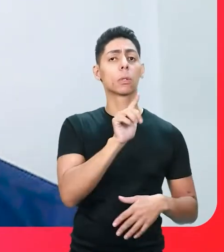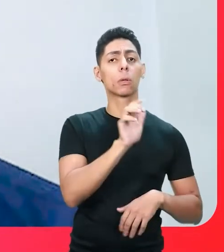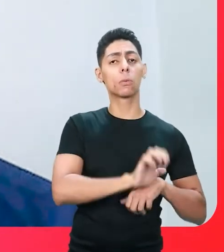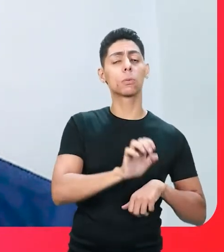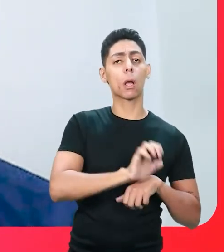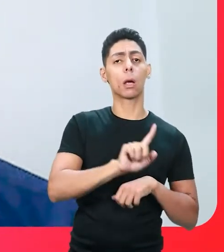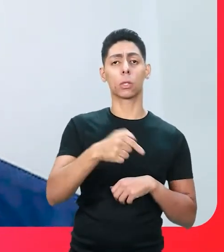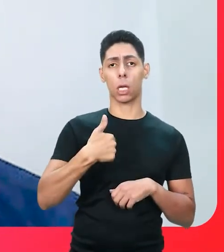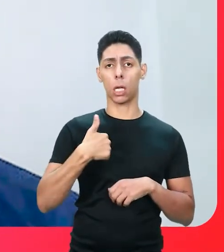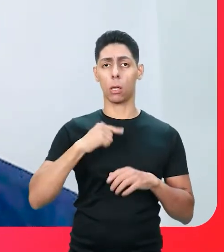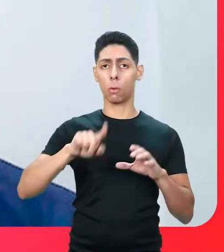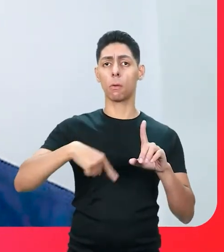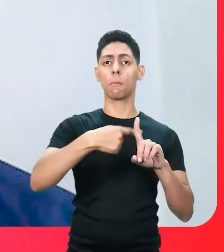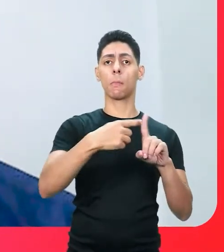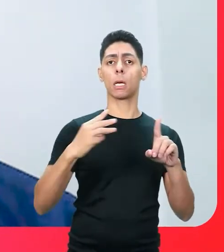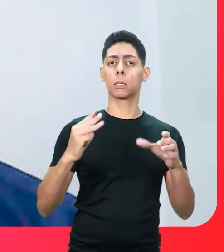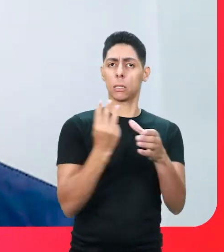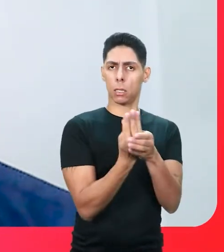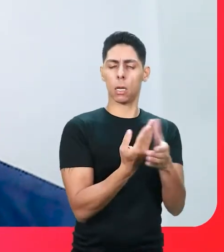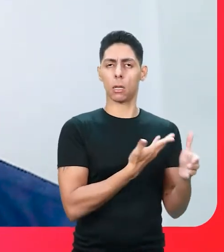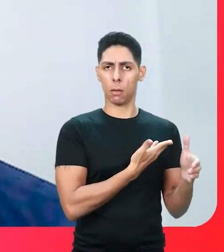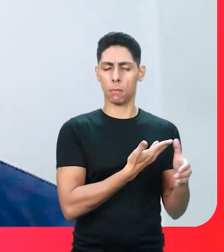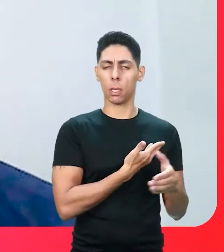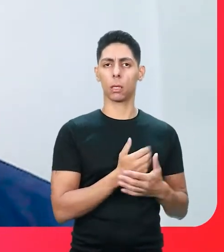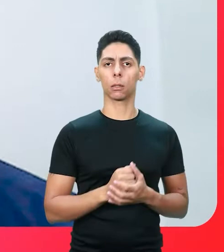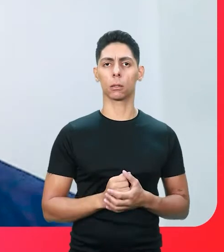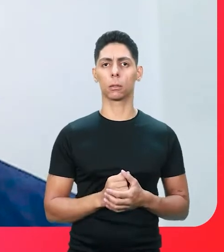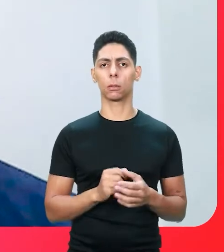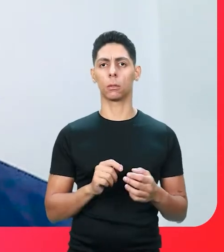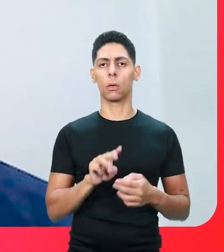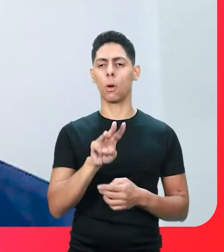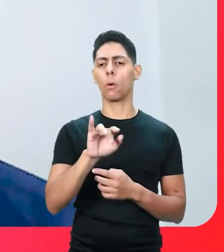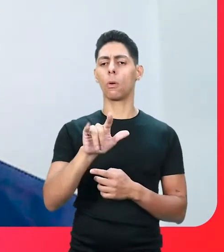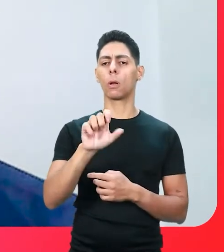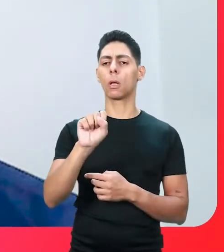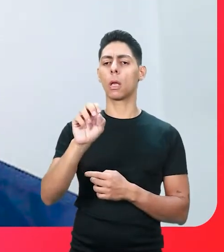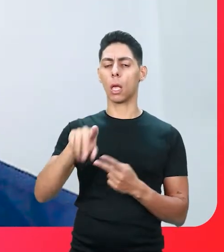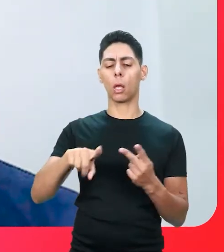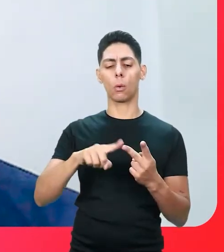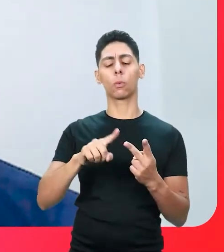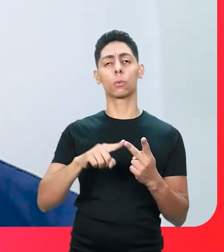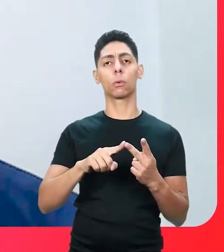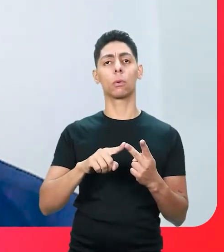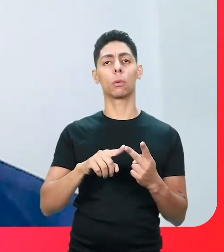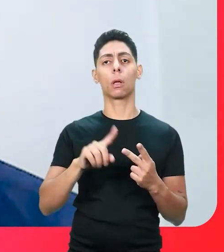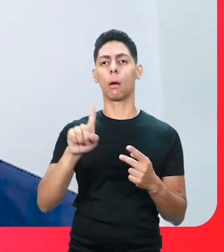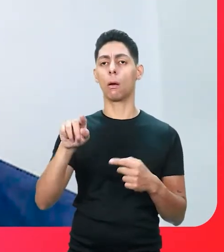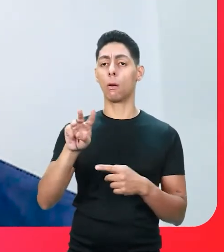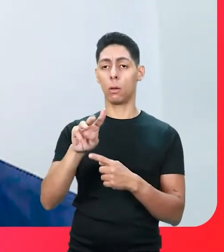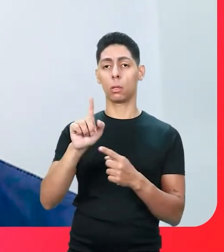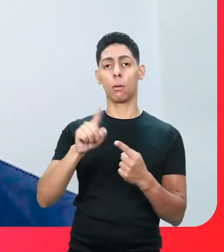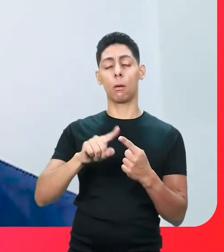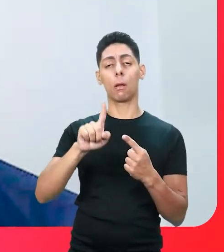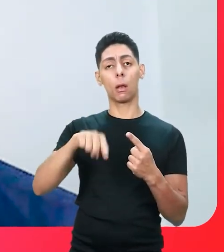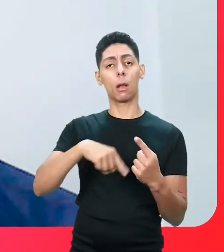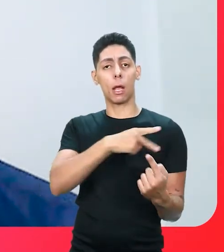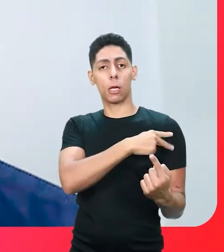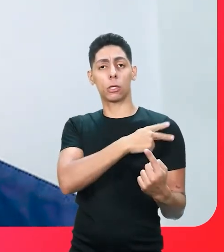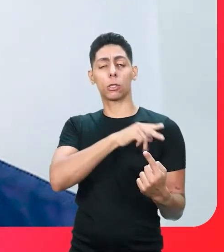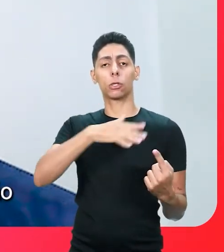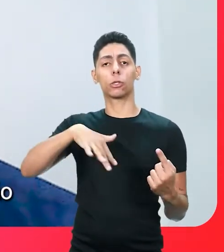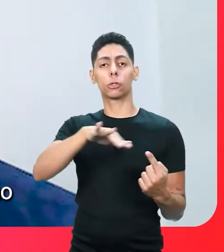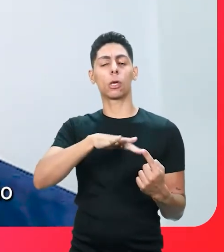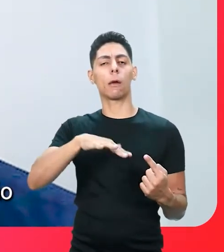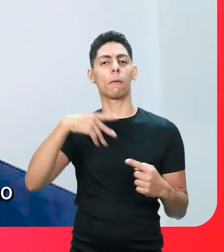e mais 3 colegas, eu, a Rita, o Wilson Machado Tosta Júnior, que até hoje é o chefe da sucursal, da cobertura